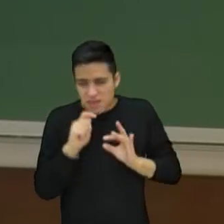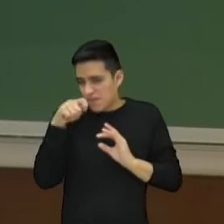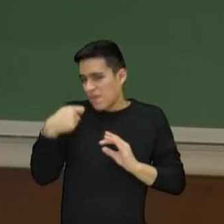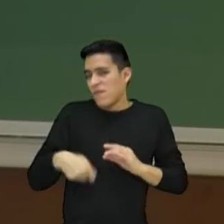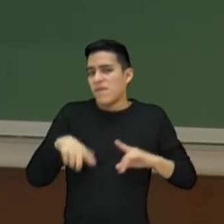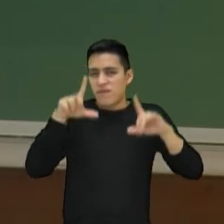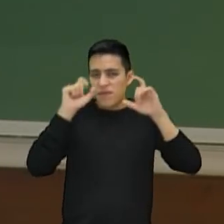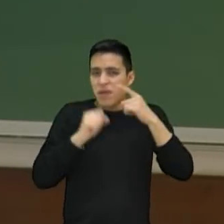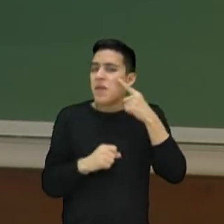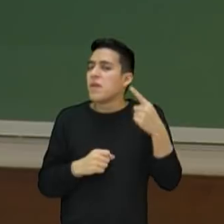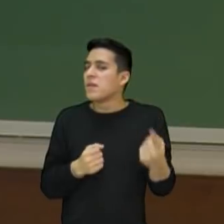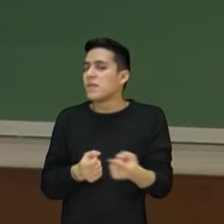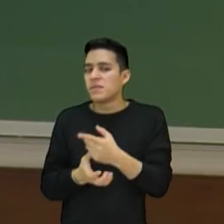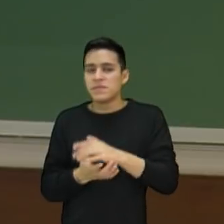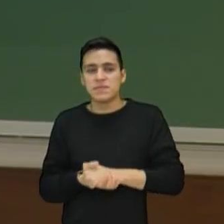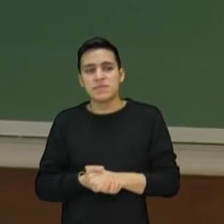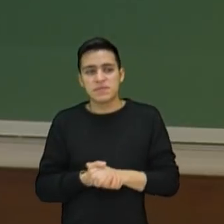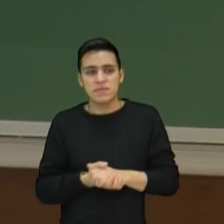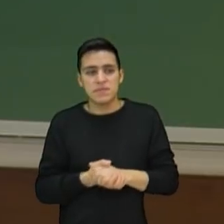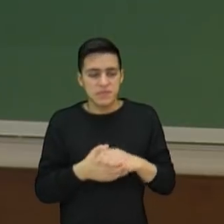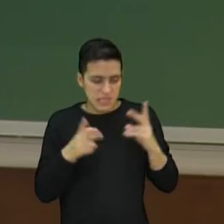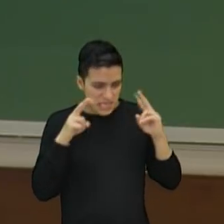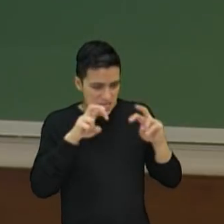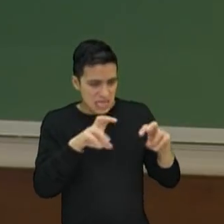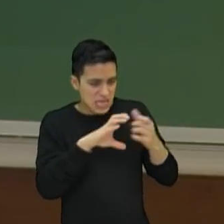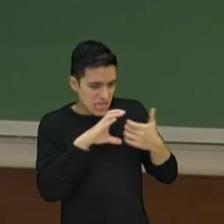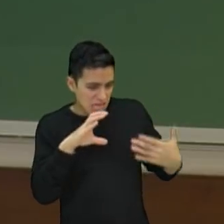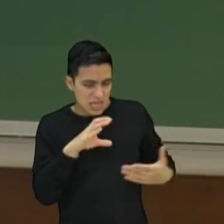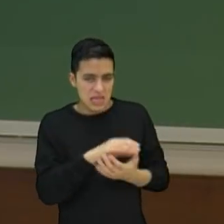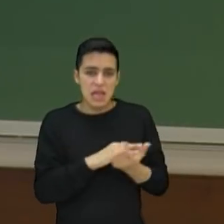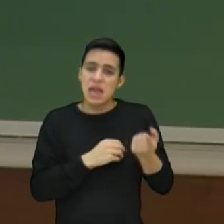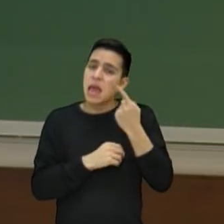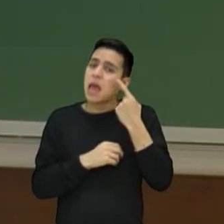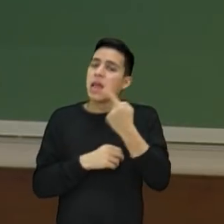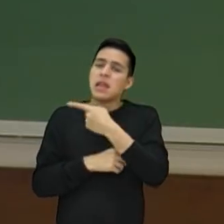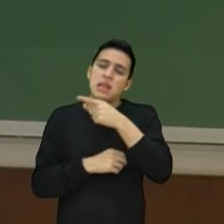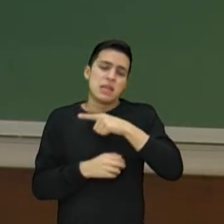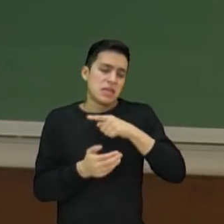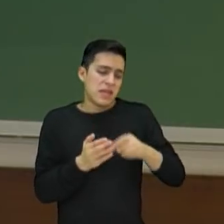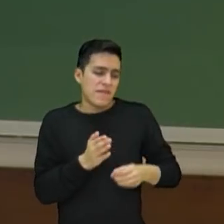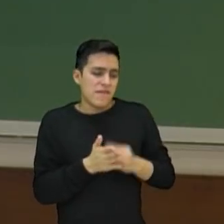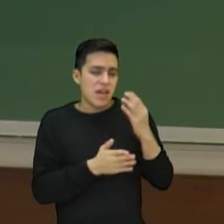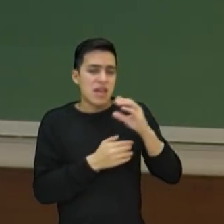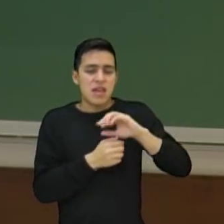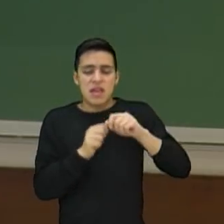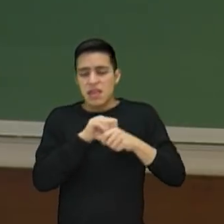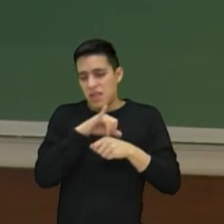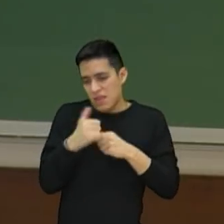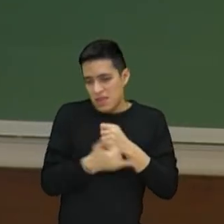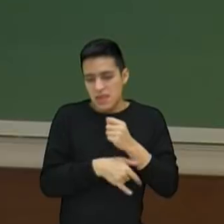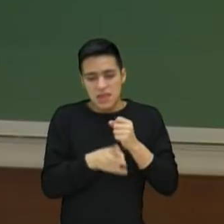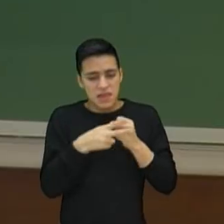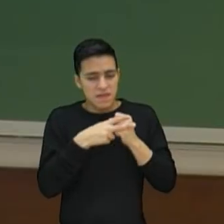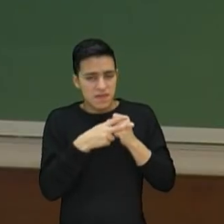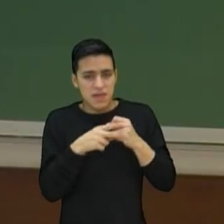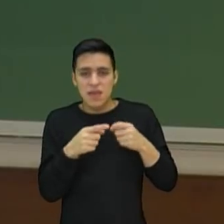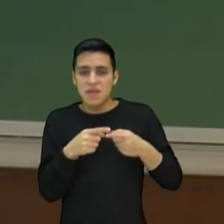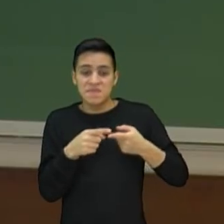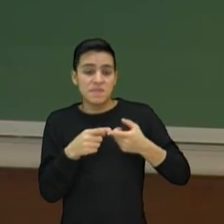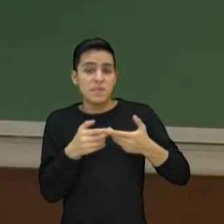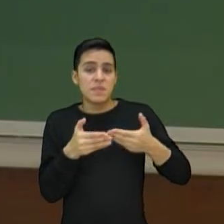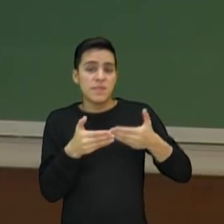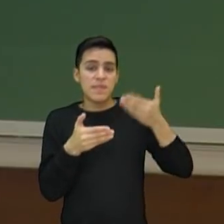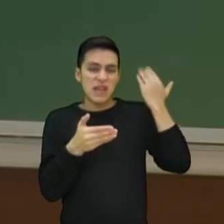isso. Reparem que a exploração de características. Aqui aparecem muitos adjetivos, verbos no pretérito